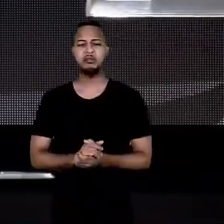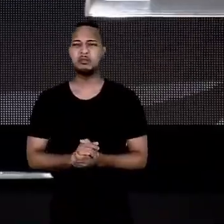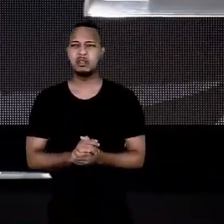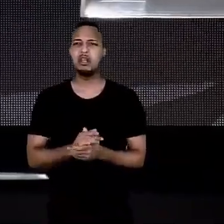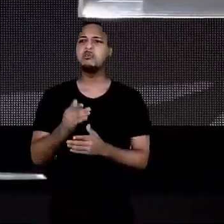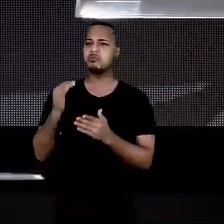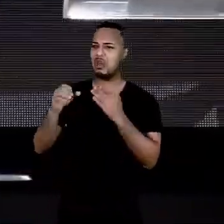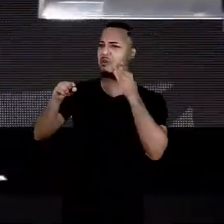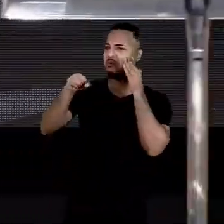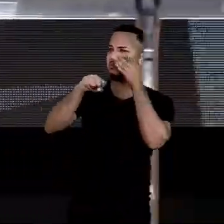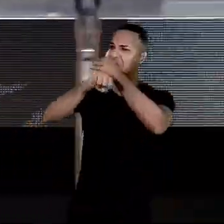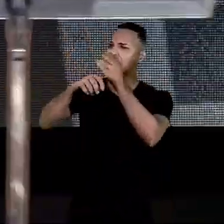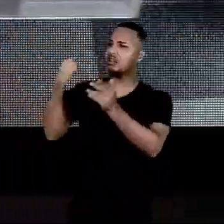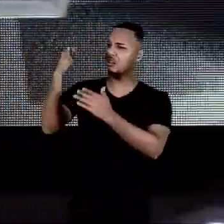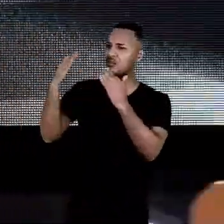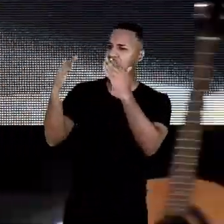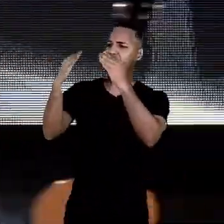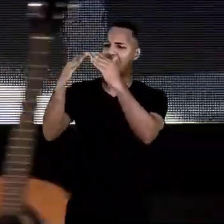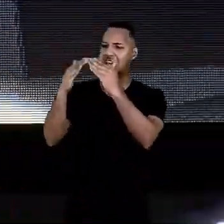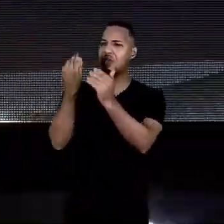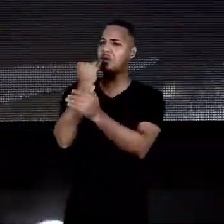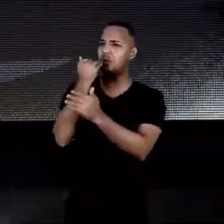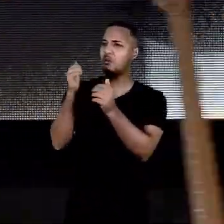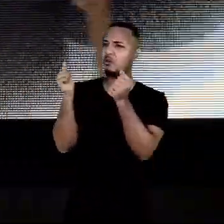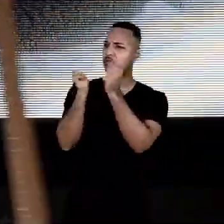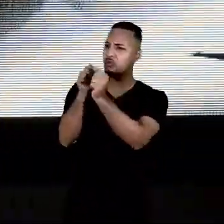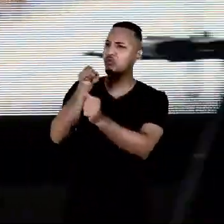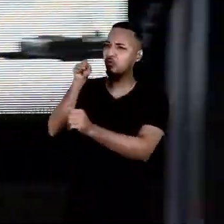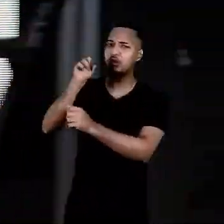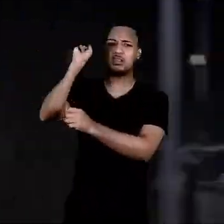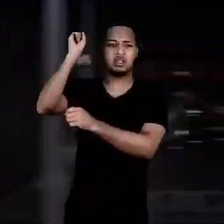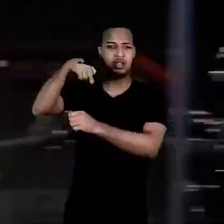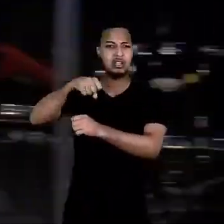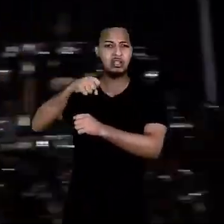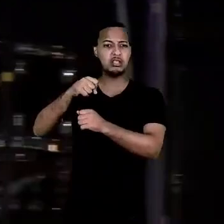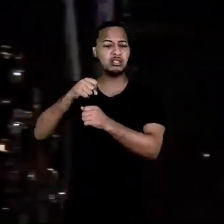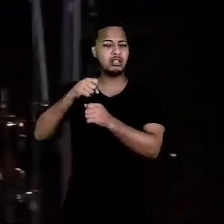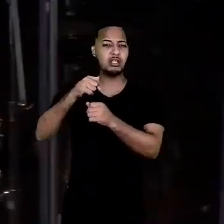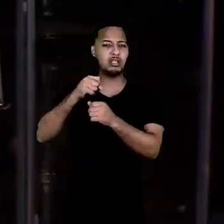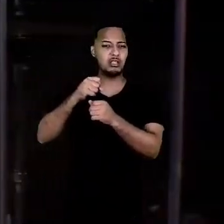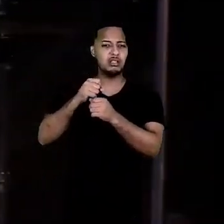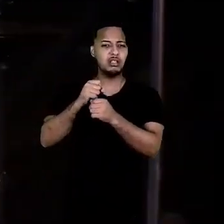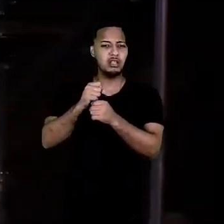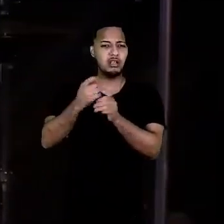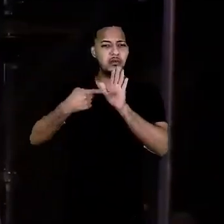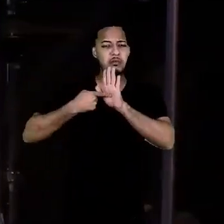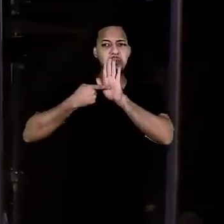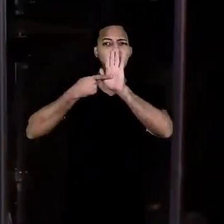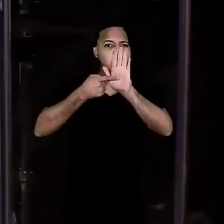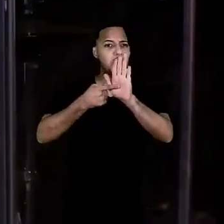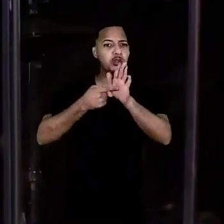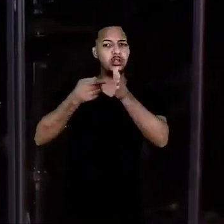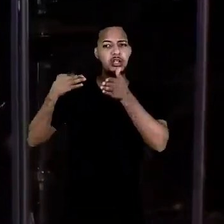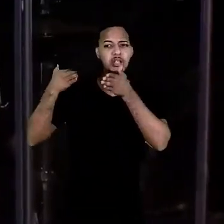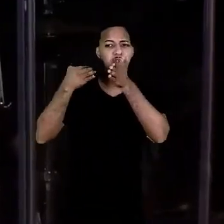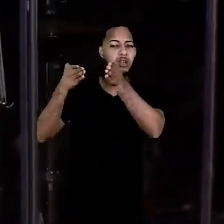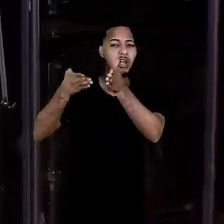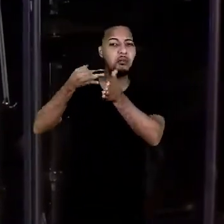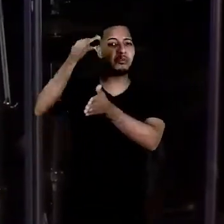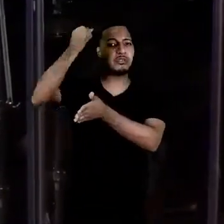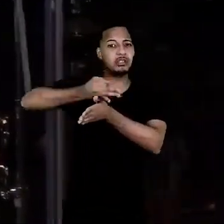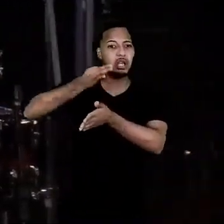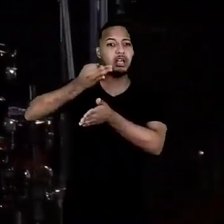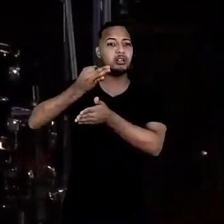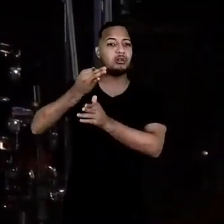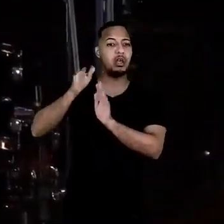Eu vou entrar. Sabe por que ele quebrou paradigmas? Para mostrar que o seguinte, ei, existia um caminho e o caminho estava na frente das pessoas.